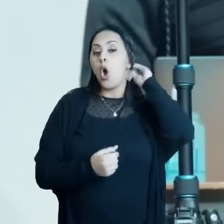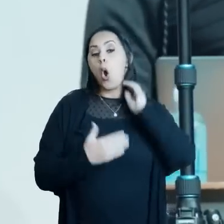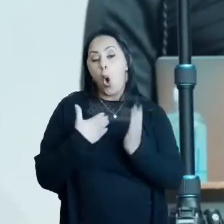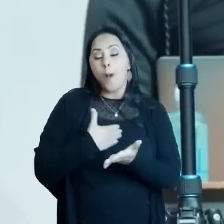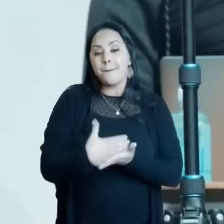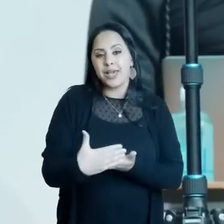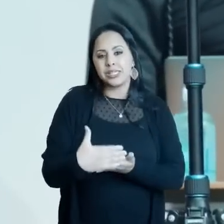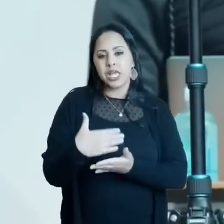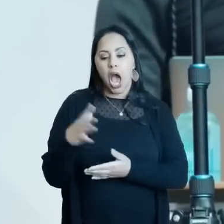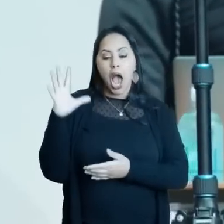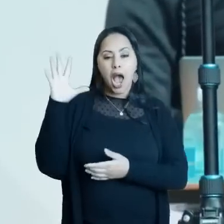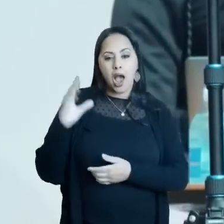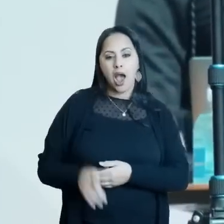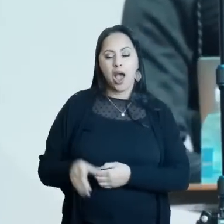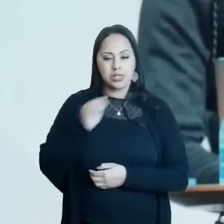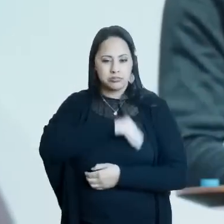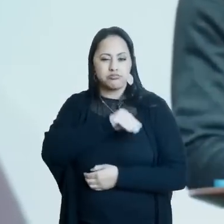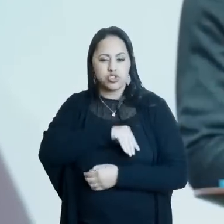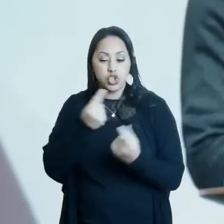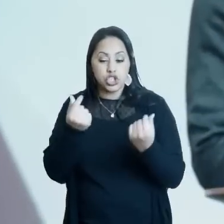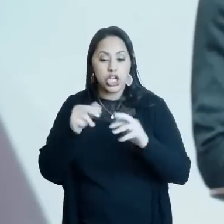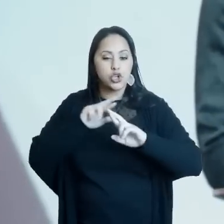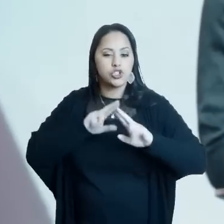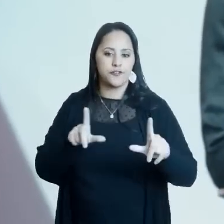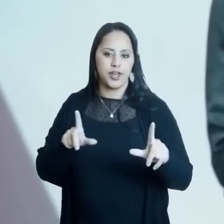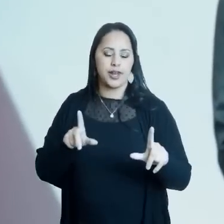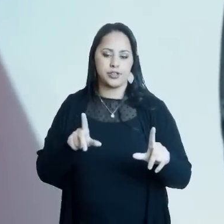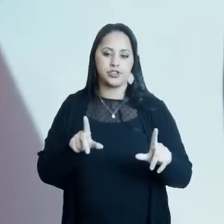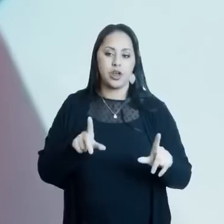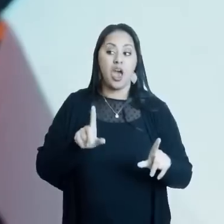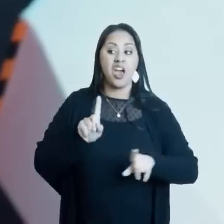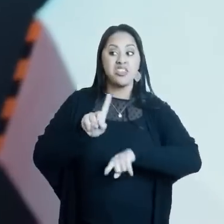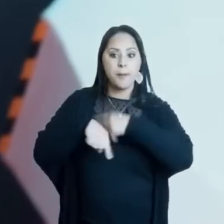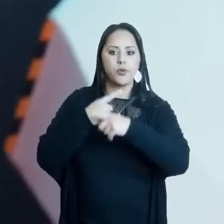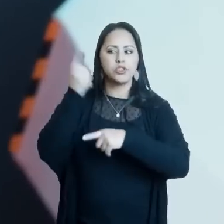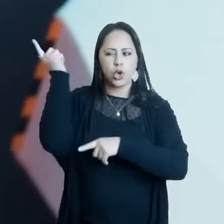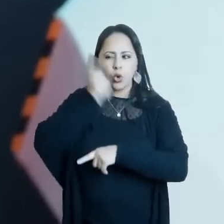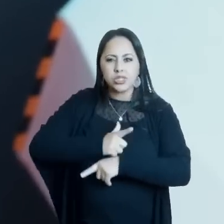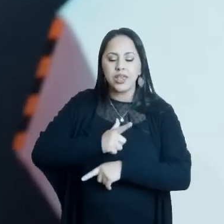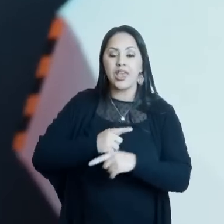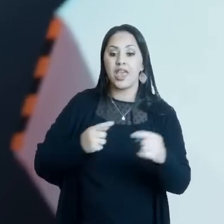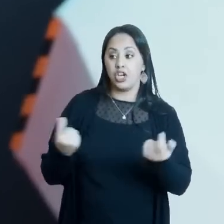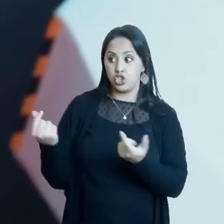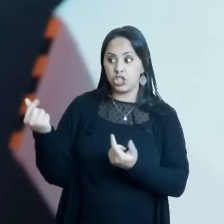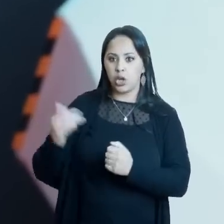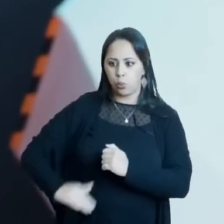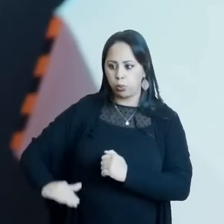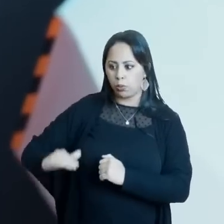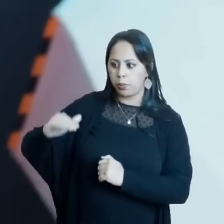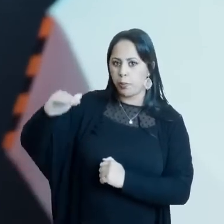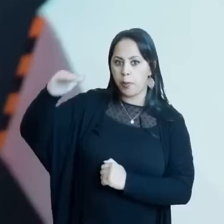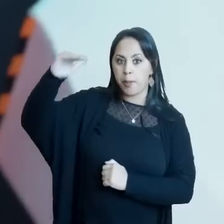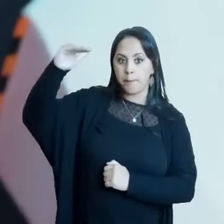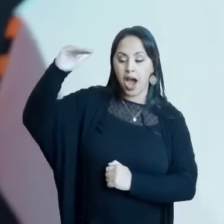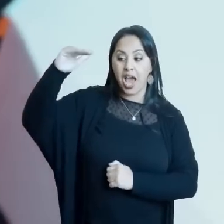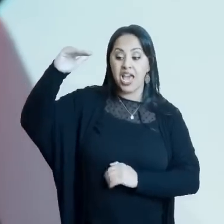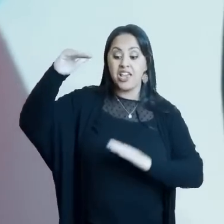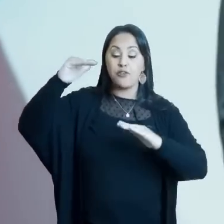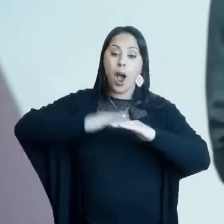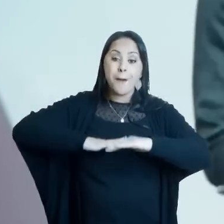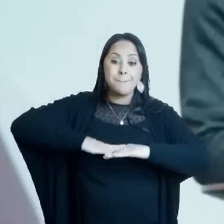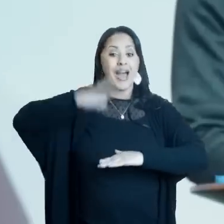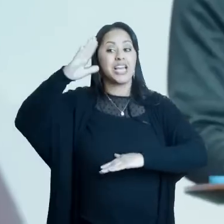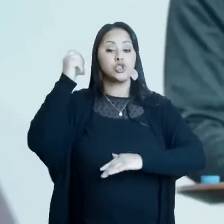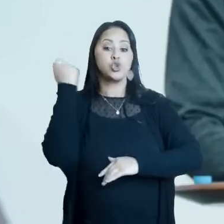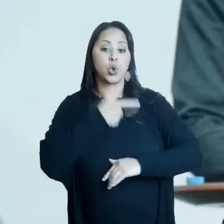segunda fonte de renda. Depois que você estiver ganhando dinheiro com aquela segunda fonte de renda e esse ganho seu for superior ao que você ganha com a CLT, ou já